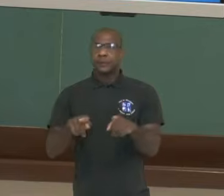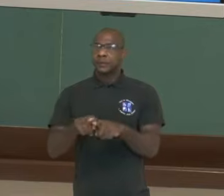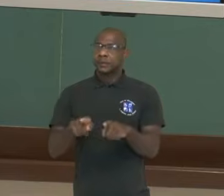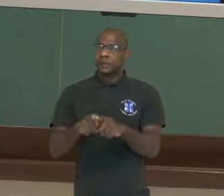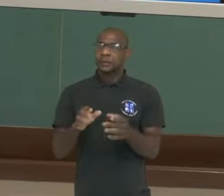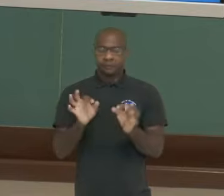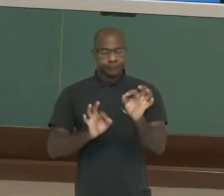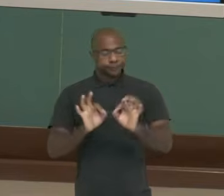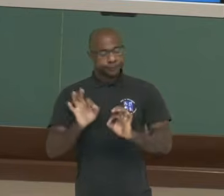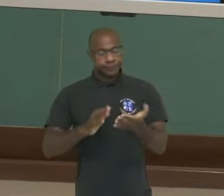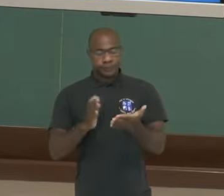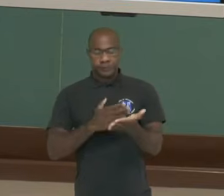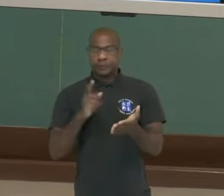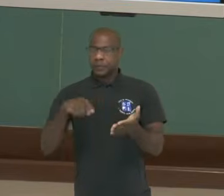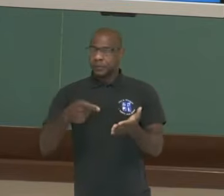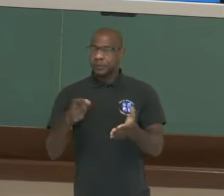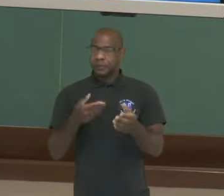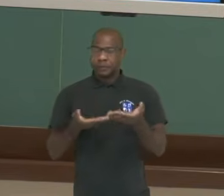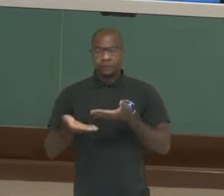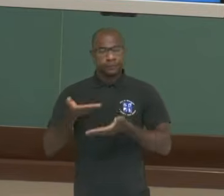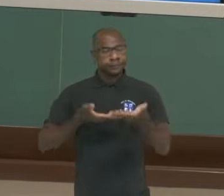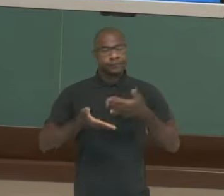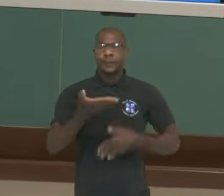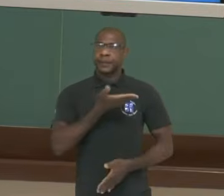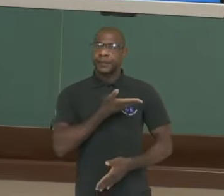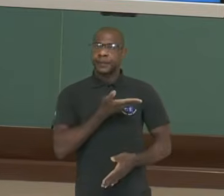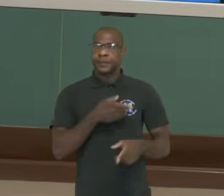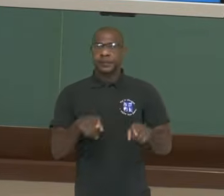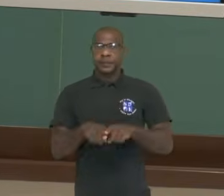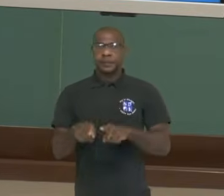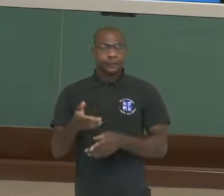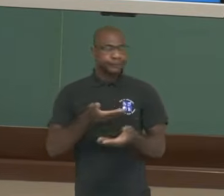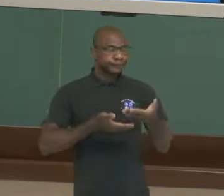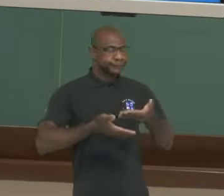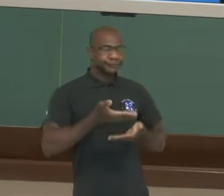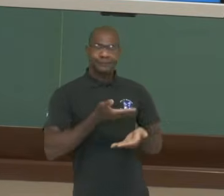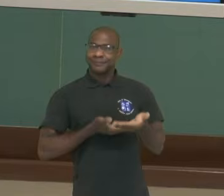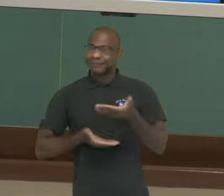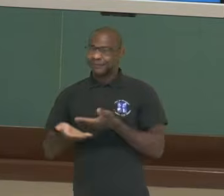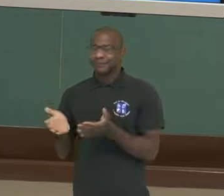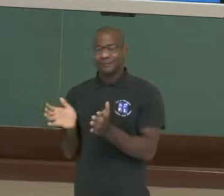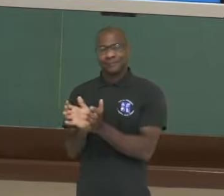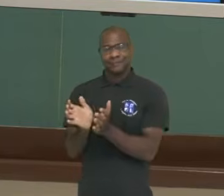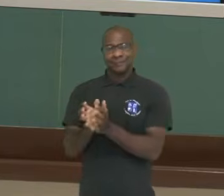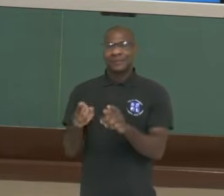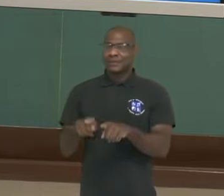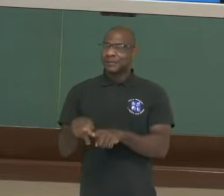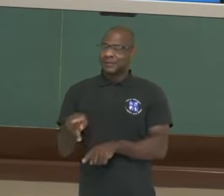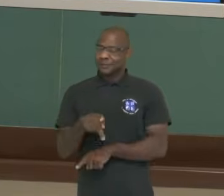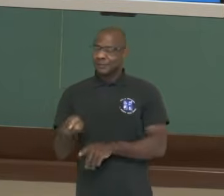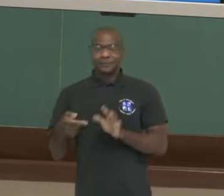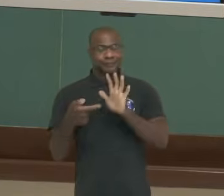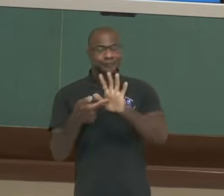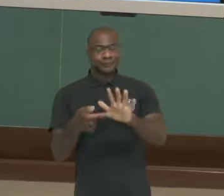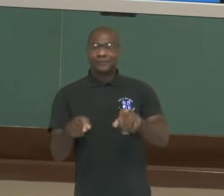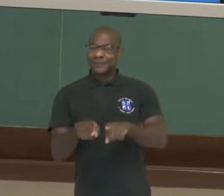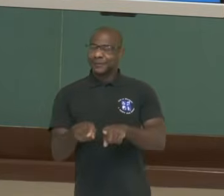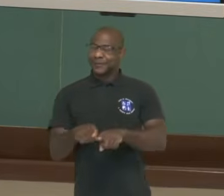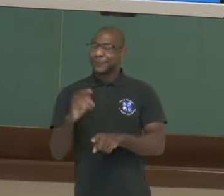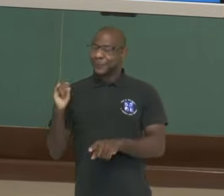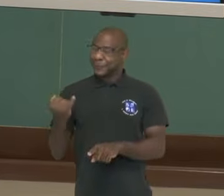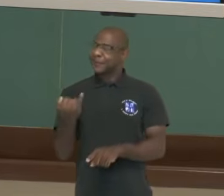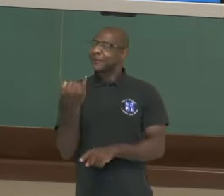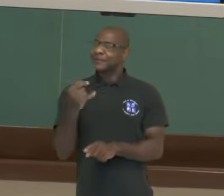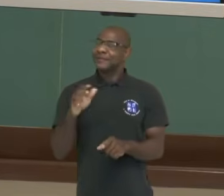esse caderno organizado para depois você compartilhar com os seus colegas de sala, né? Seus colegas de turma e depois, claro, apresentar para a tua professora também, que vai